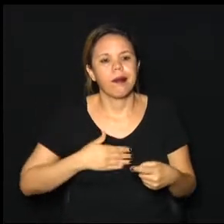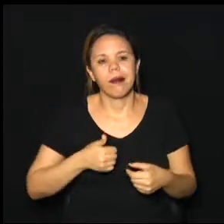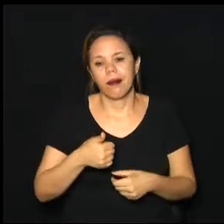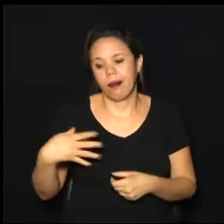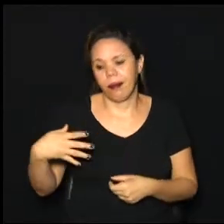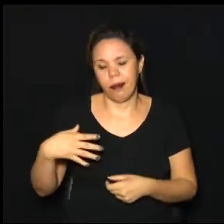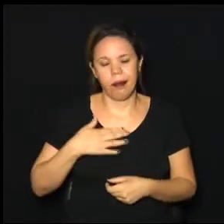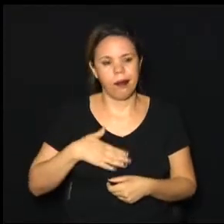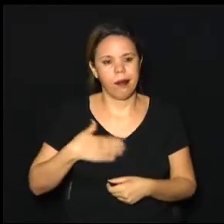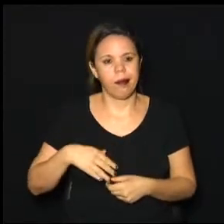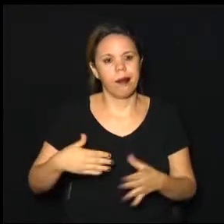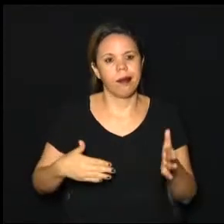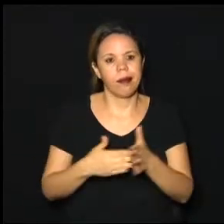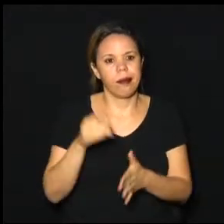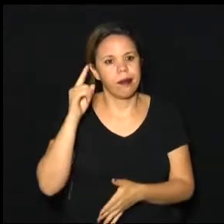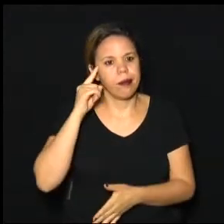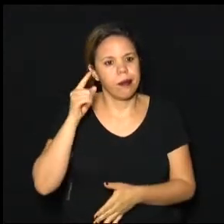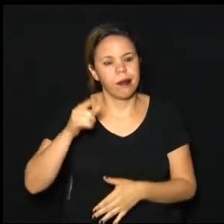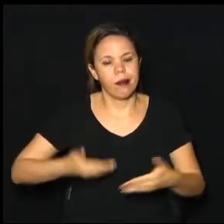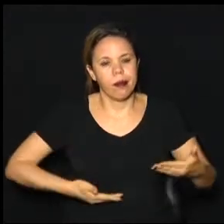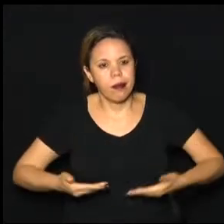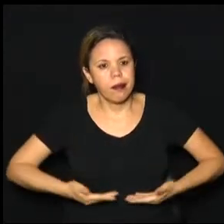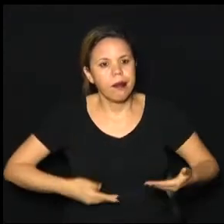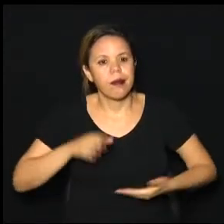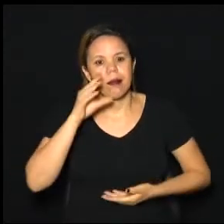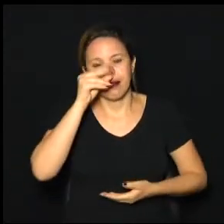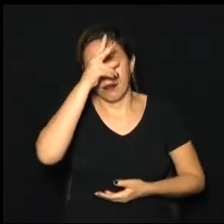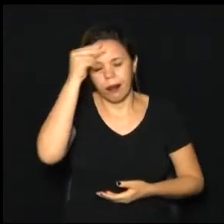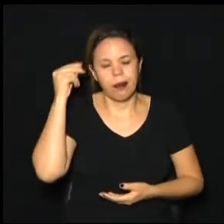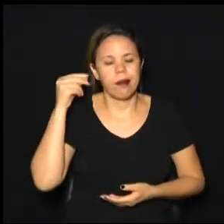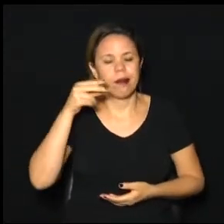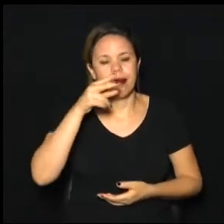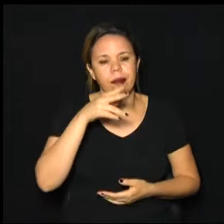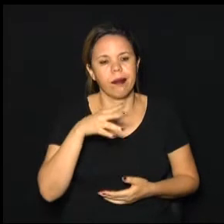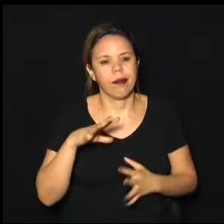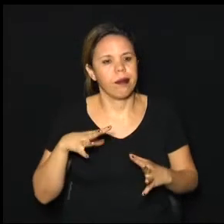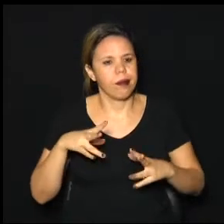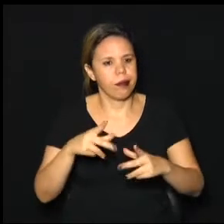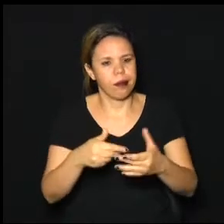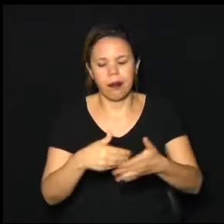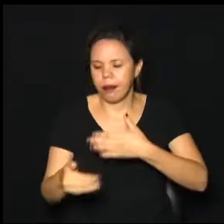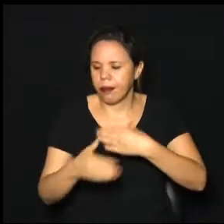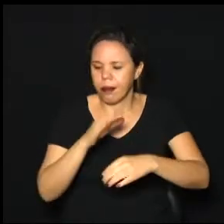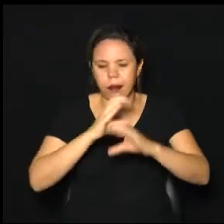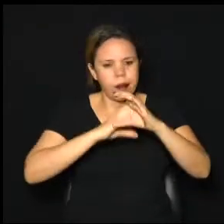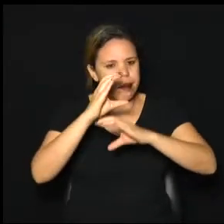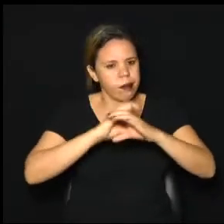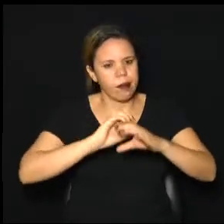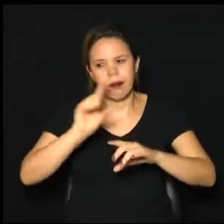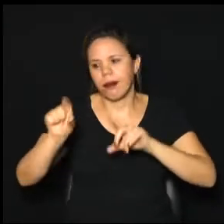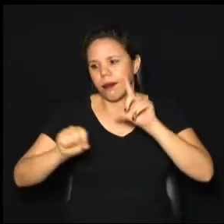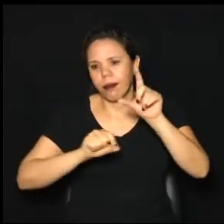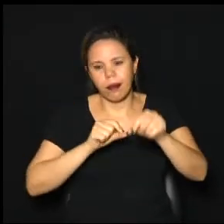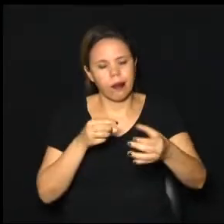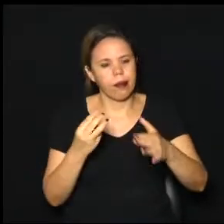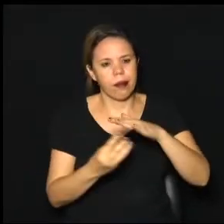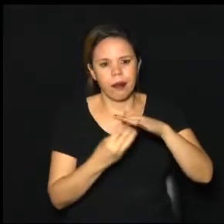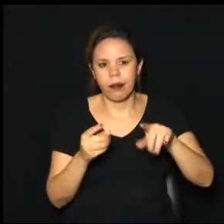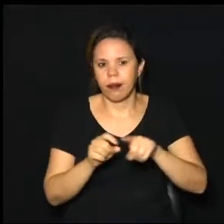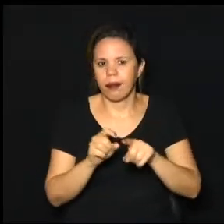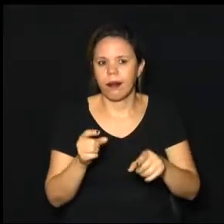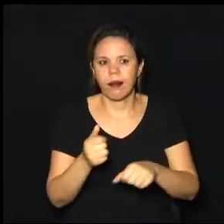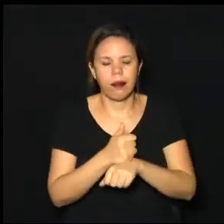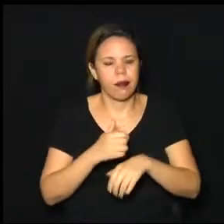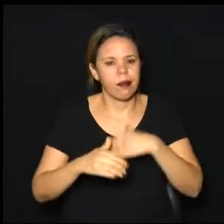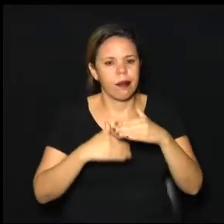último dia para os servidores públicos, sejam eles comissionados ou de carreira, se desincompatibilizarem